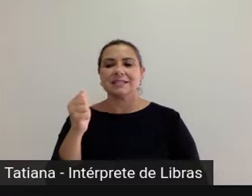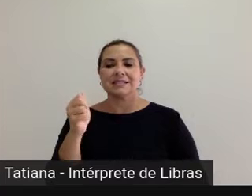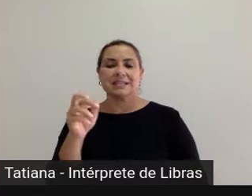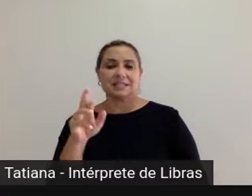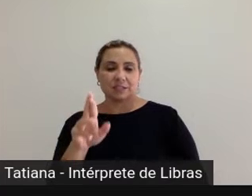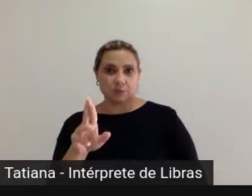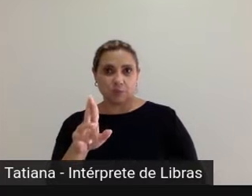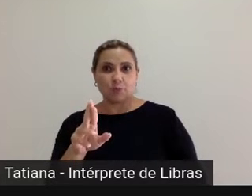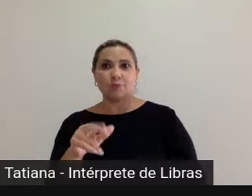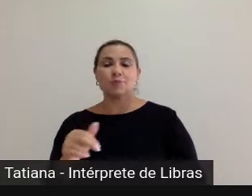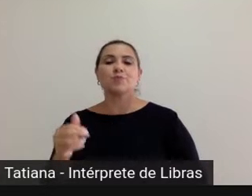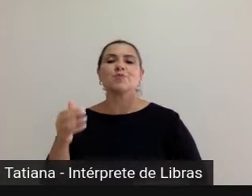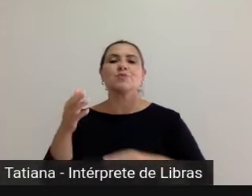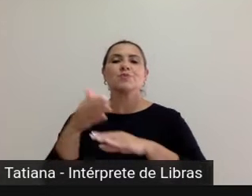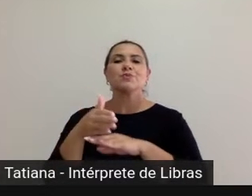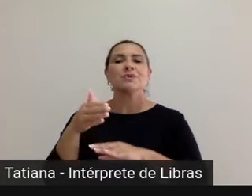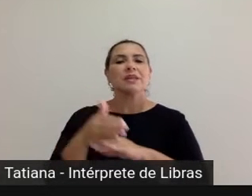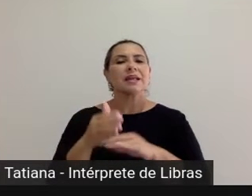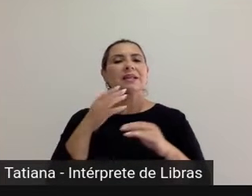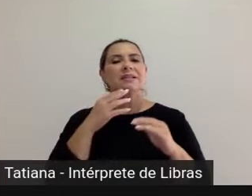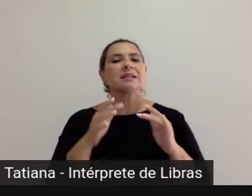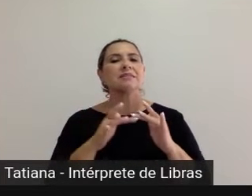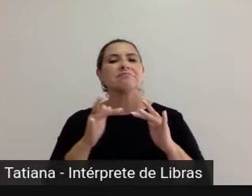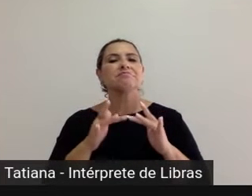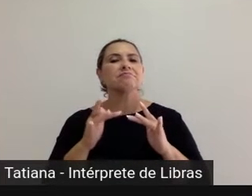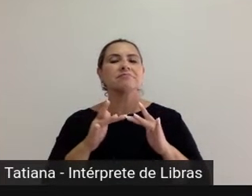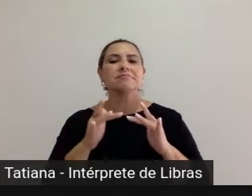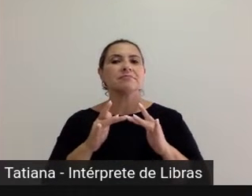acessados mais frequentemente por esses veículos